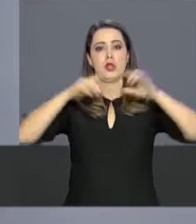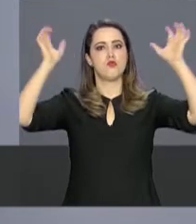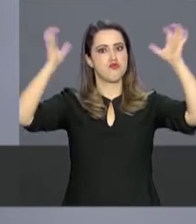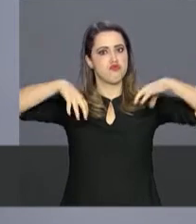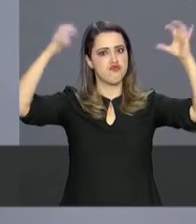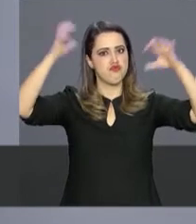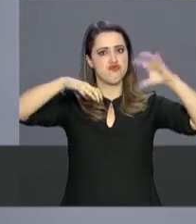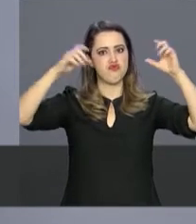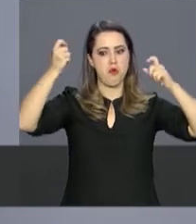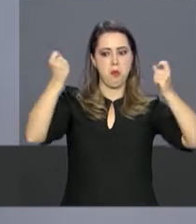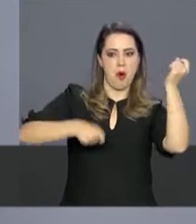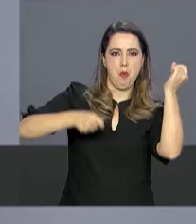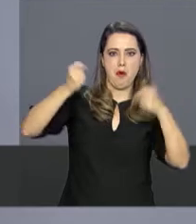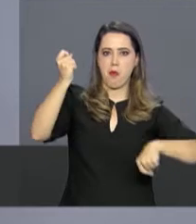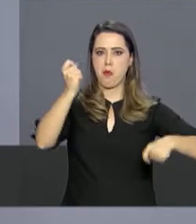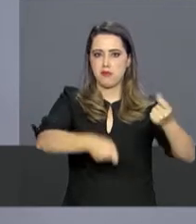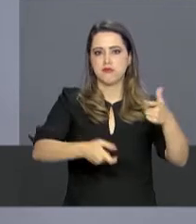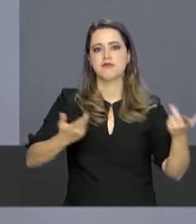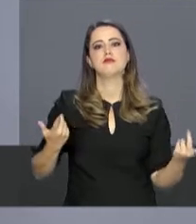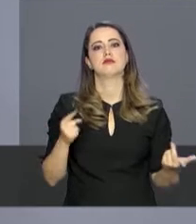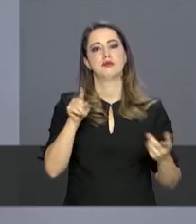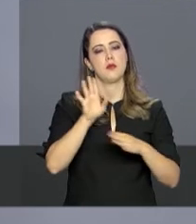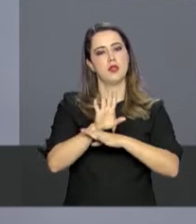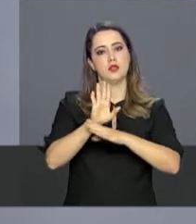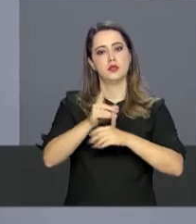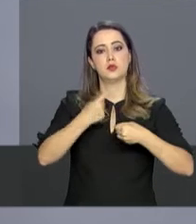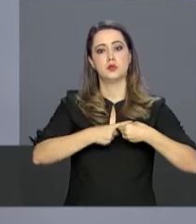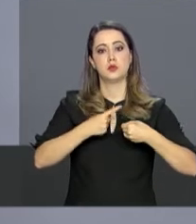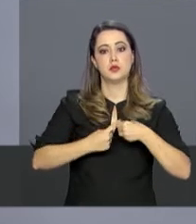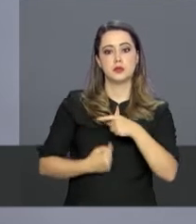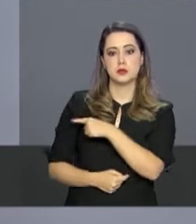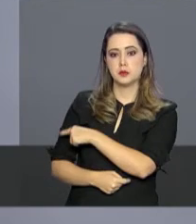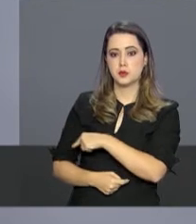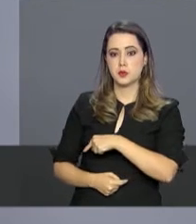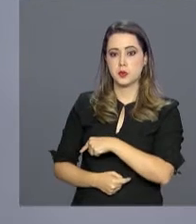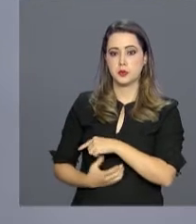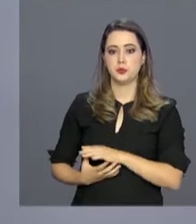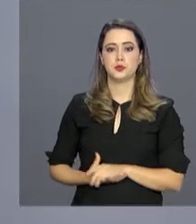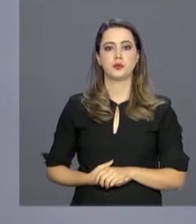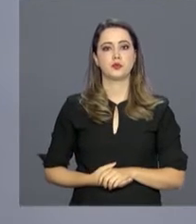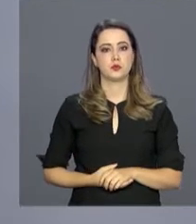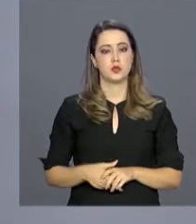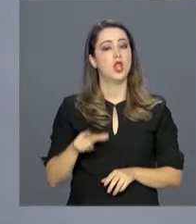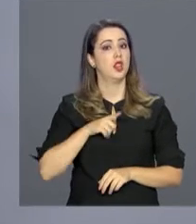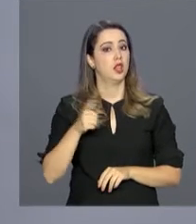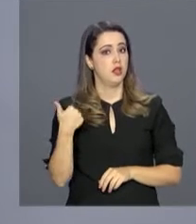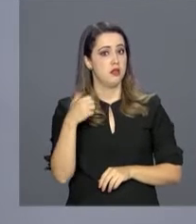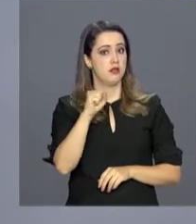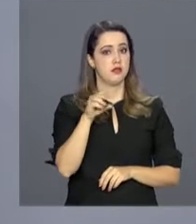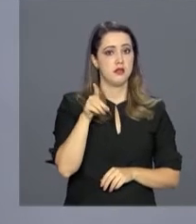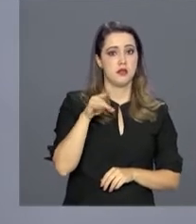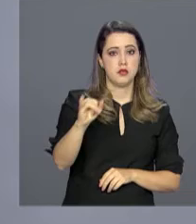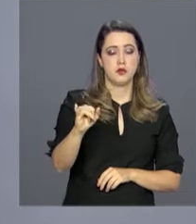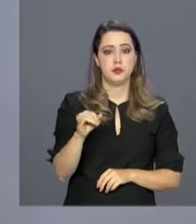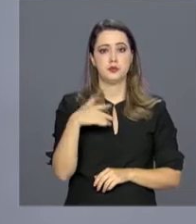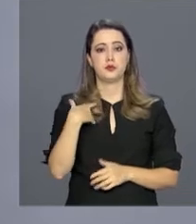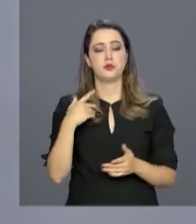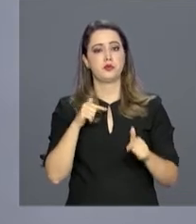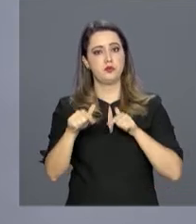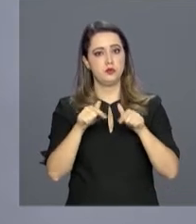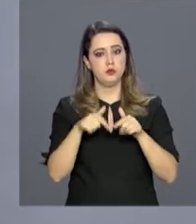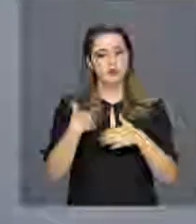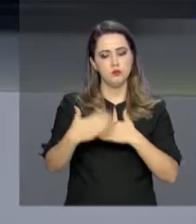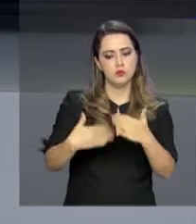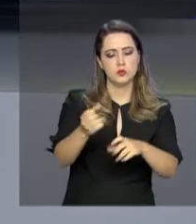granizo o apoio vai para os municípios que aparecem aqui na tela as prefeituras terão 180 dias para execução das